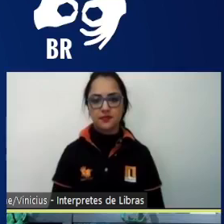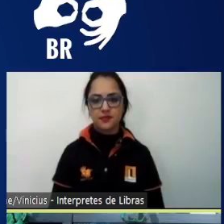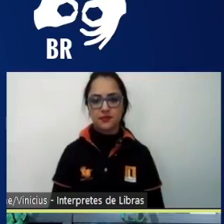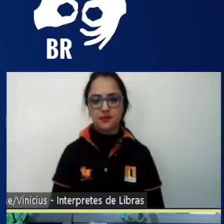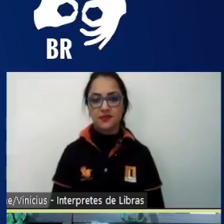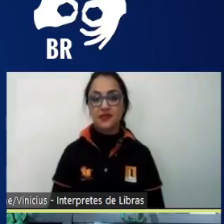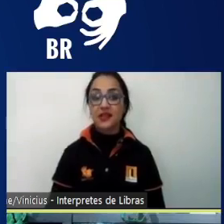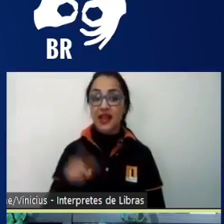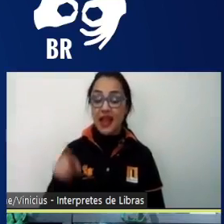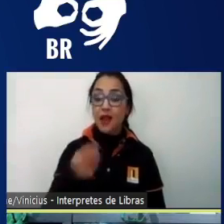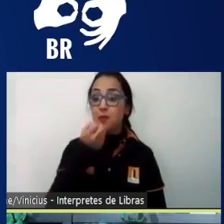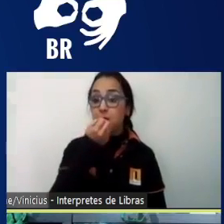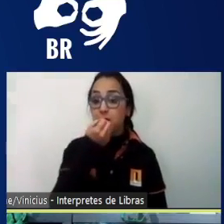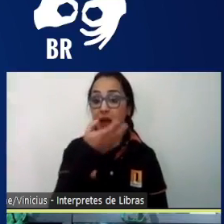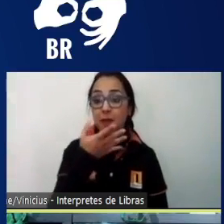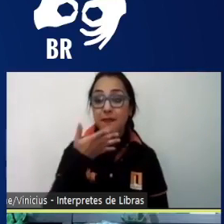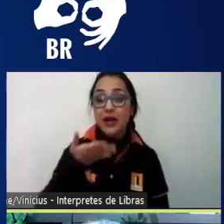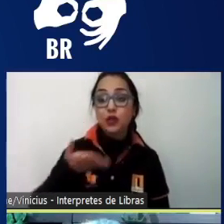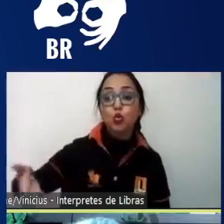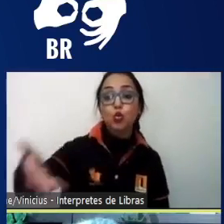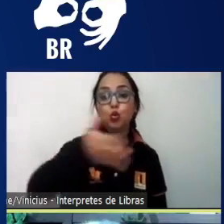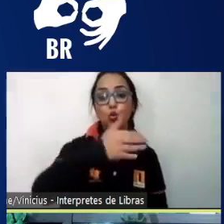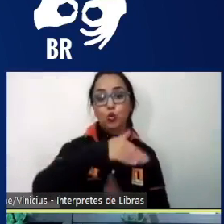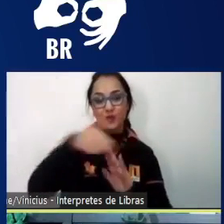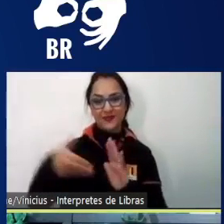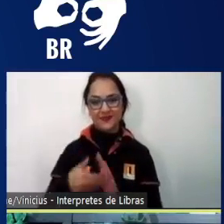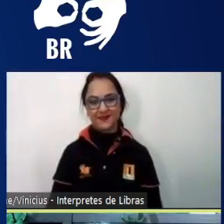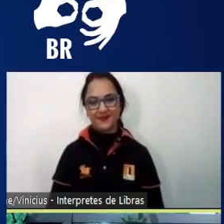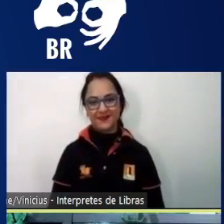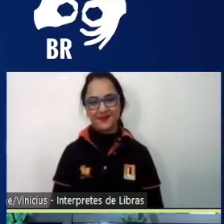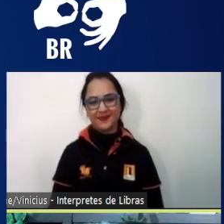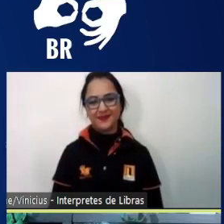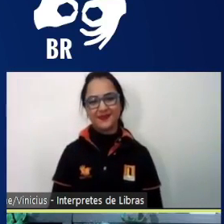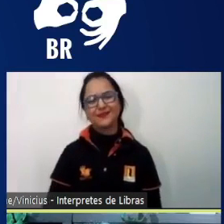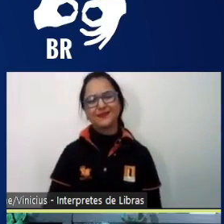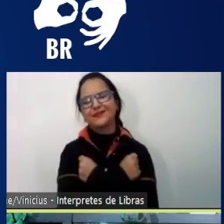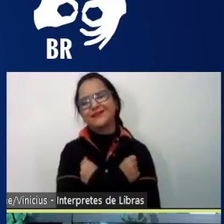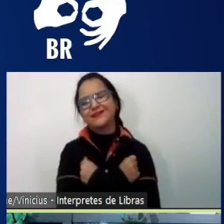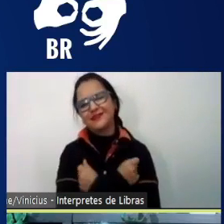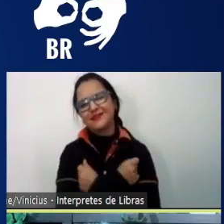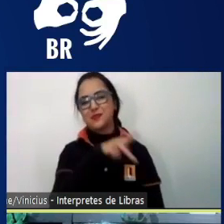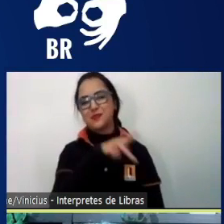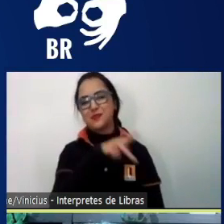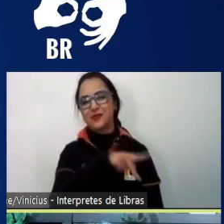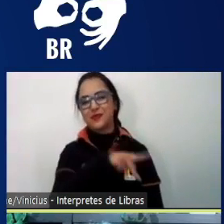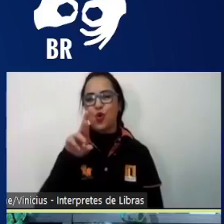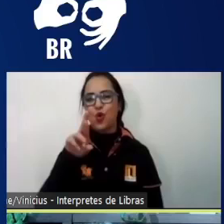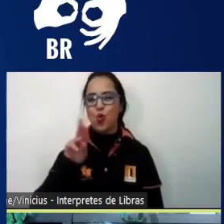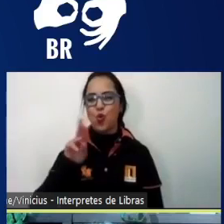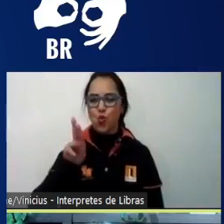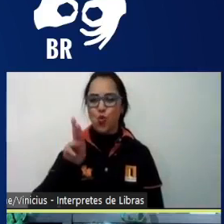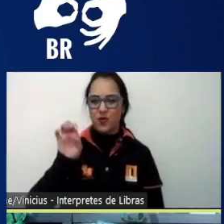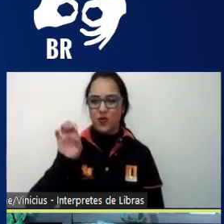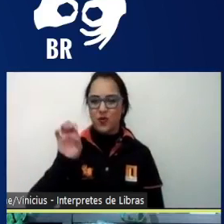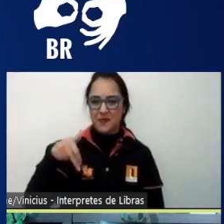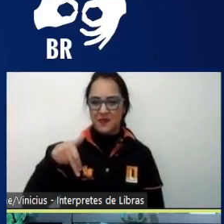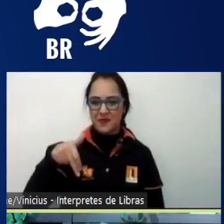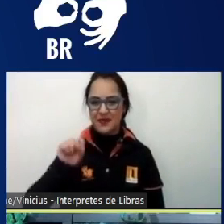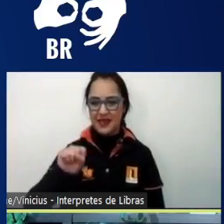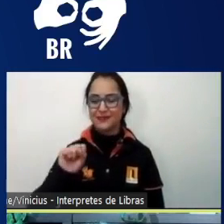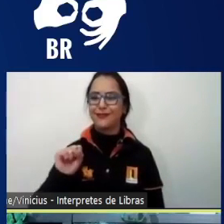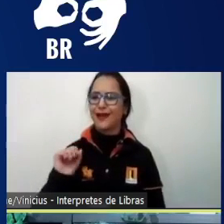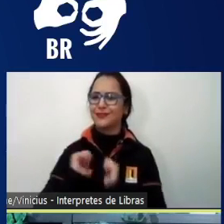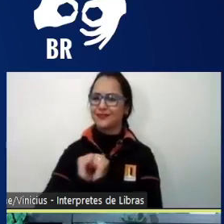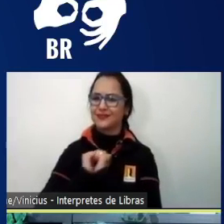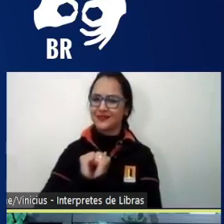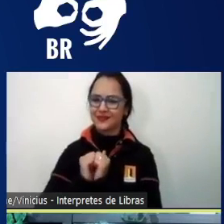O bem comum. E aqui vai um abraço para o meu professor Rubens Mazzali, parceiro do Escritório de Projetos da